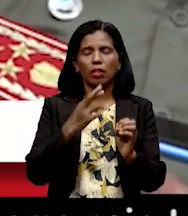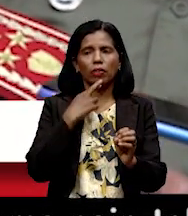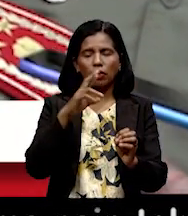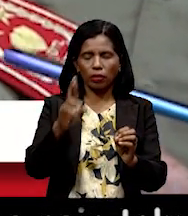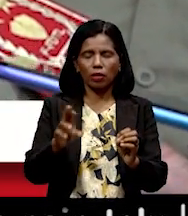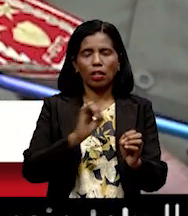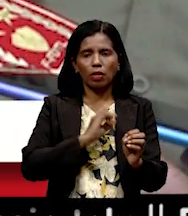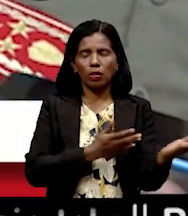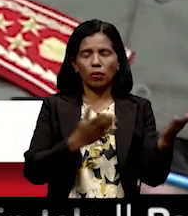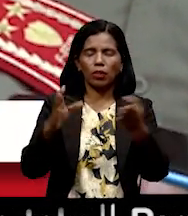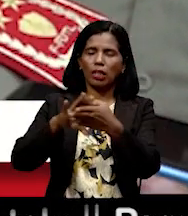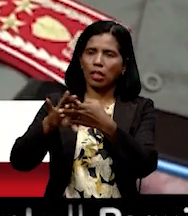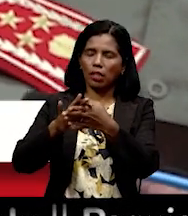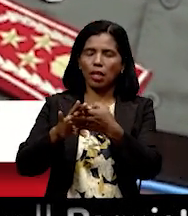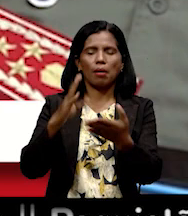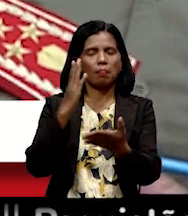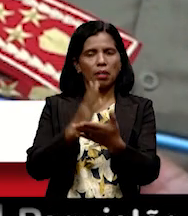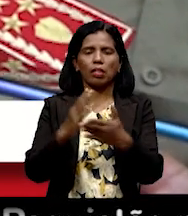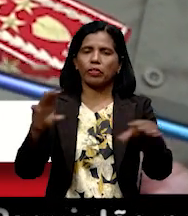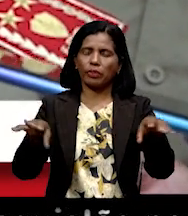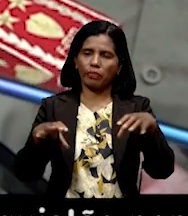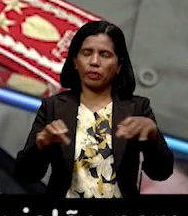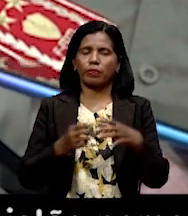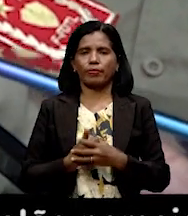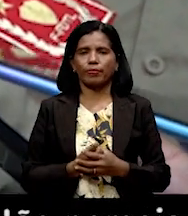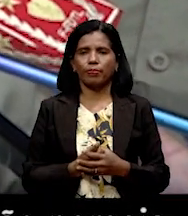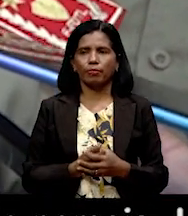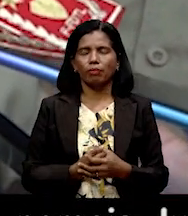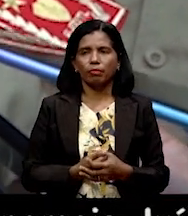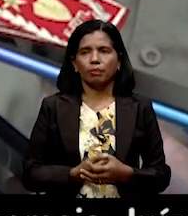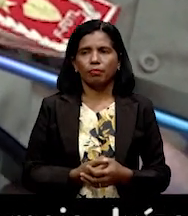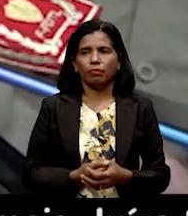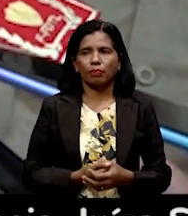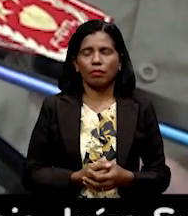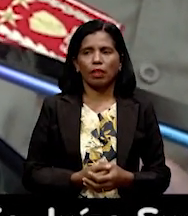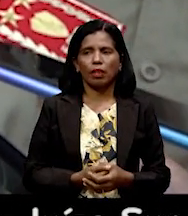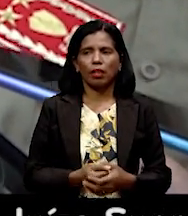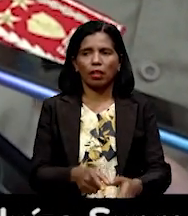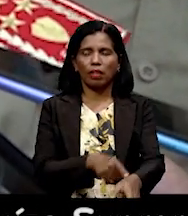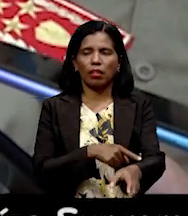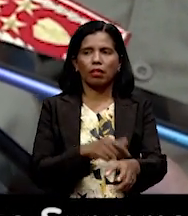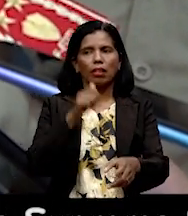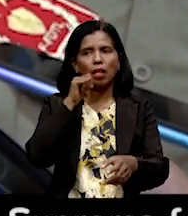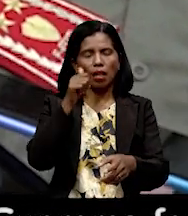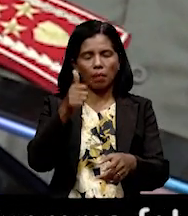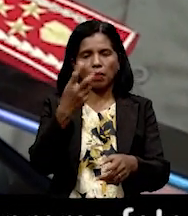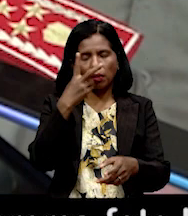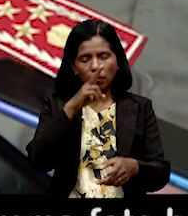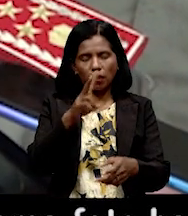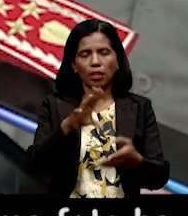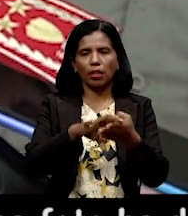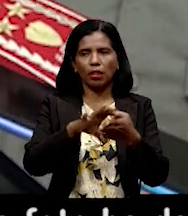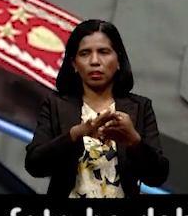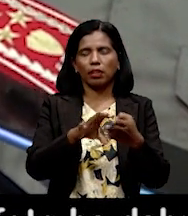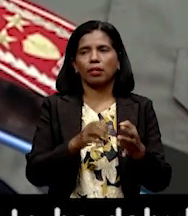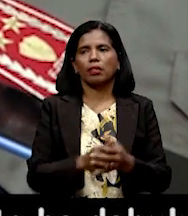resignação é uma nova reforma reforma mas resignação la cleura ou pela aba ou pelo bairro estamos a carta resignação aí nem